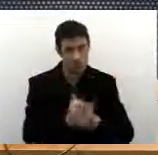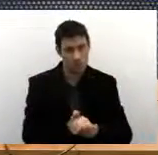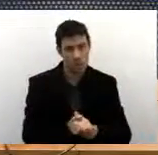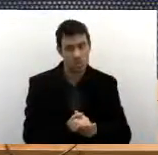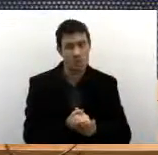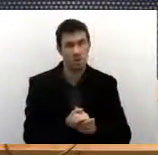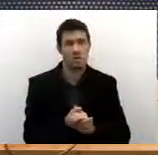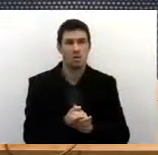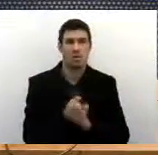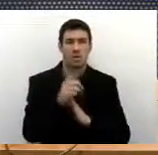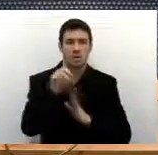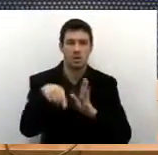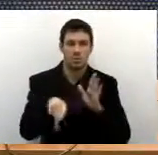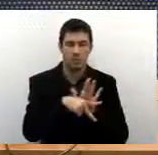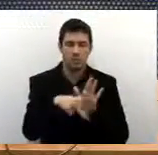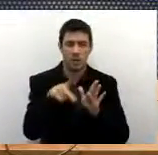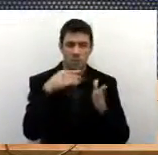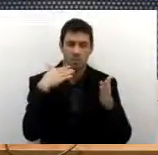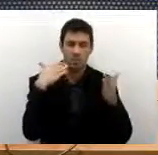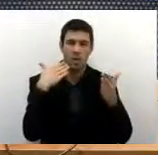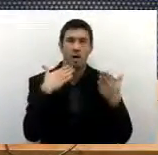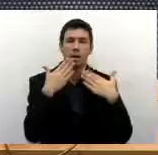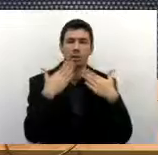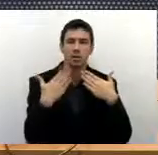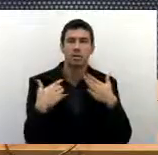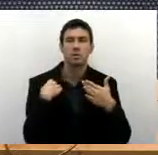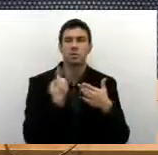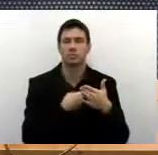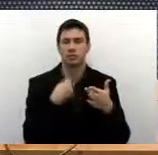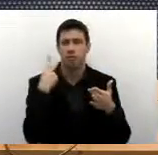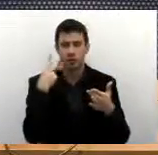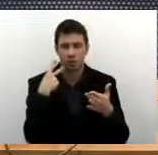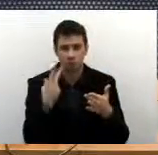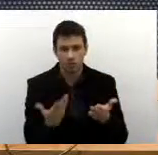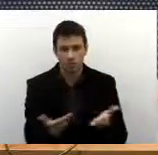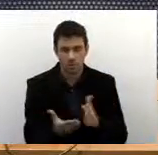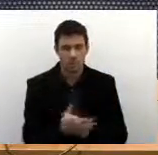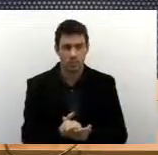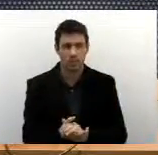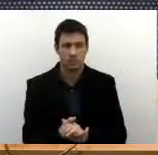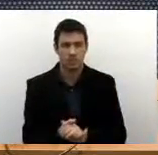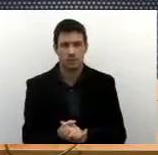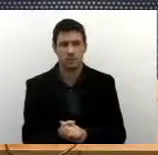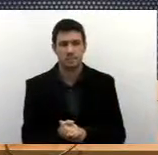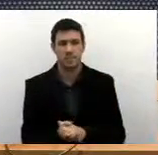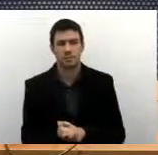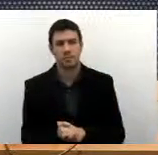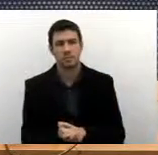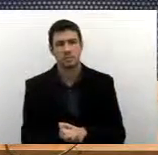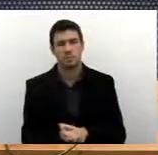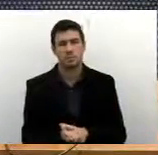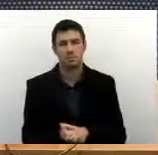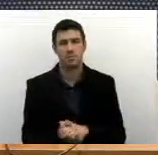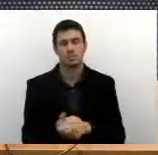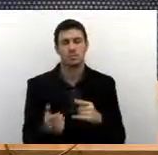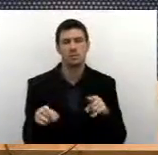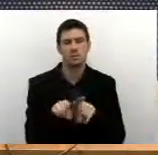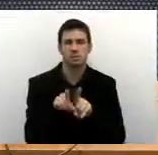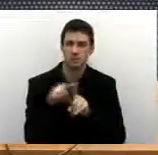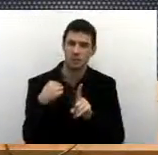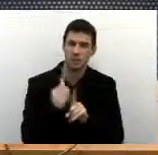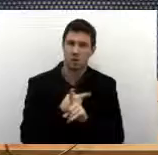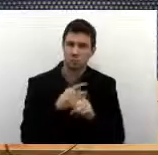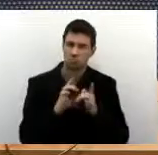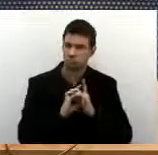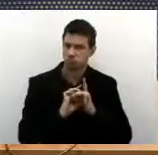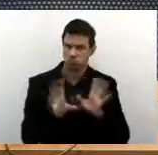é o meio, atendemos os nobres vereadores e estamos sempre à disposição.